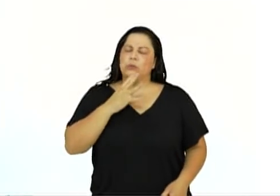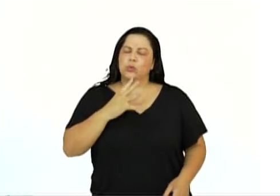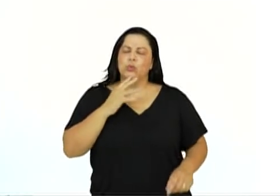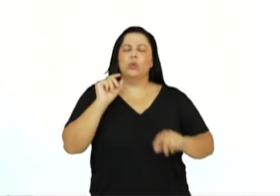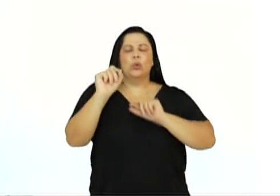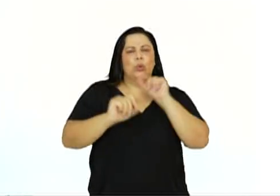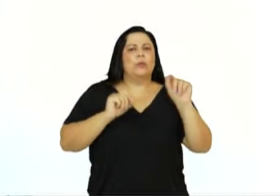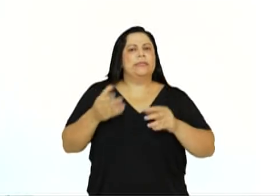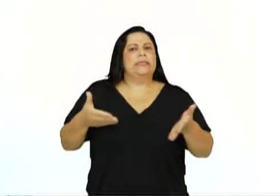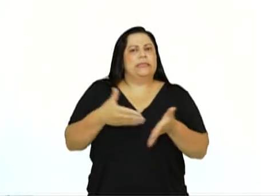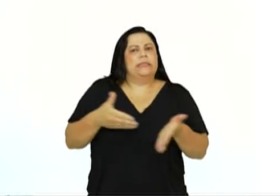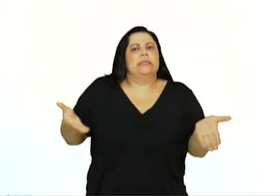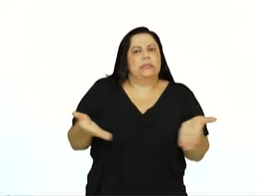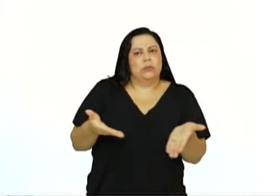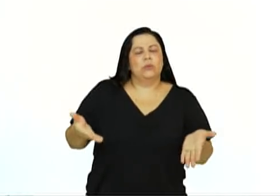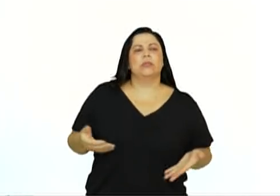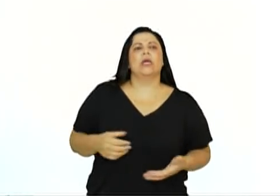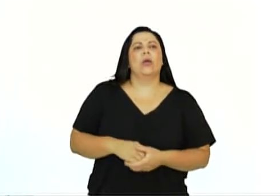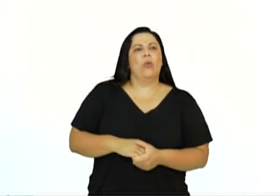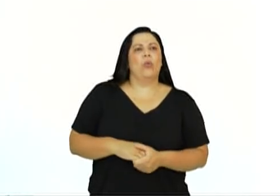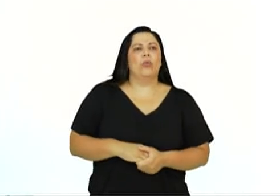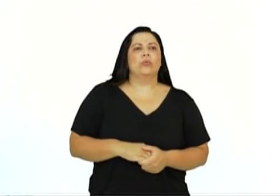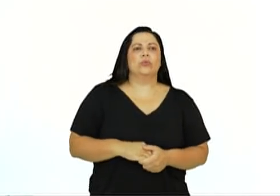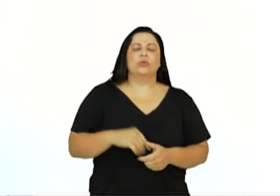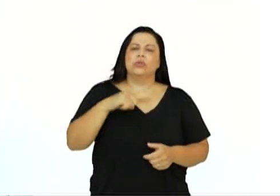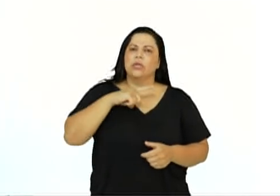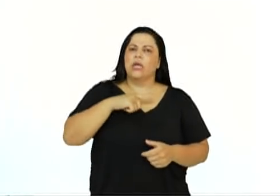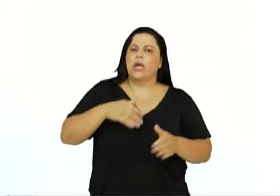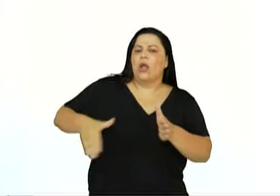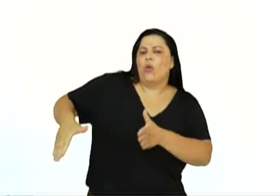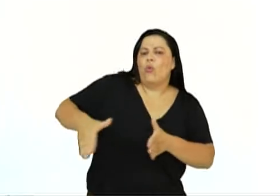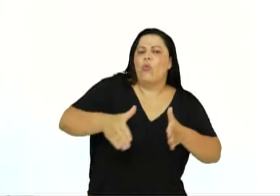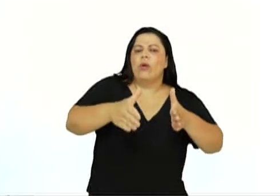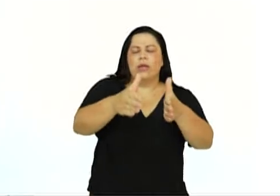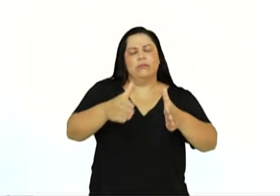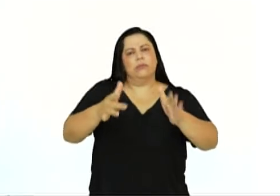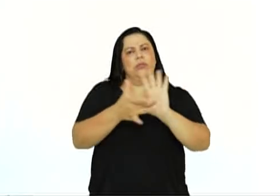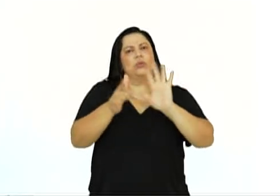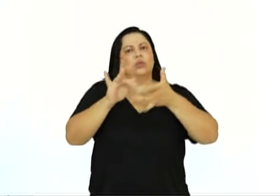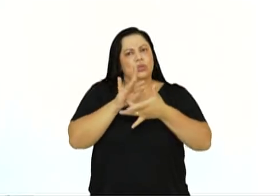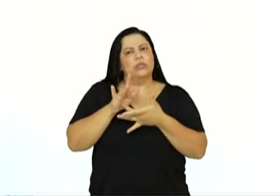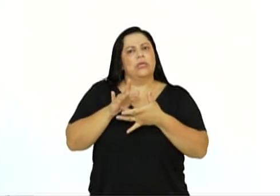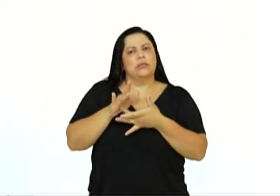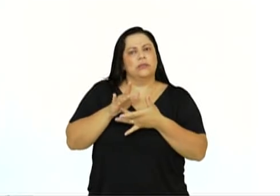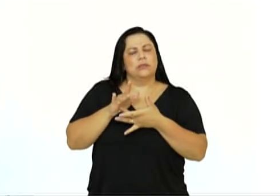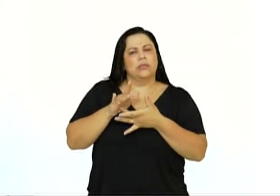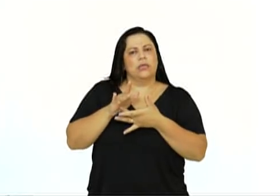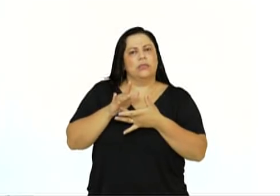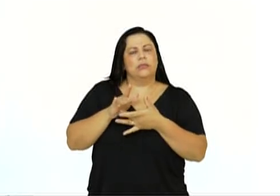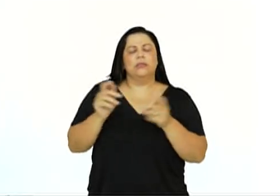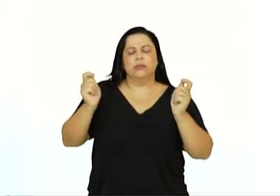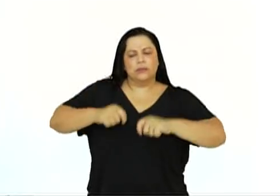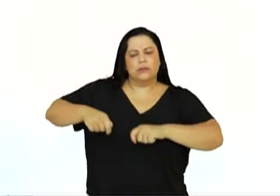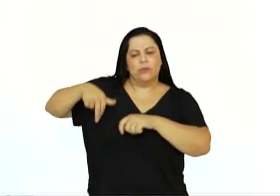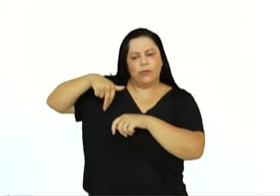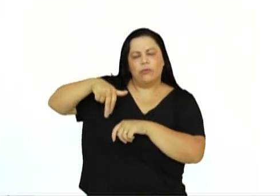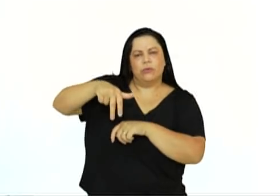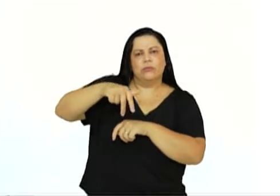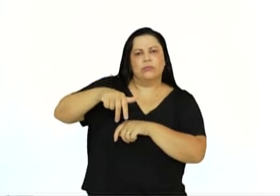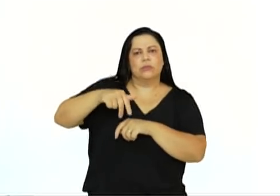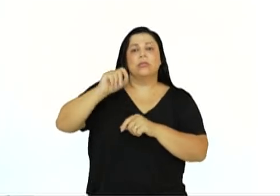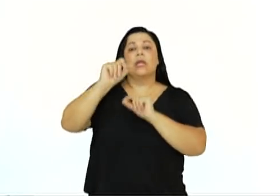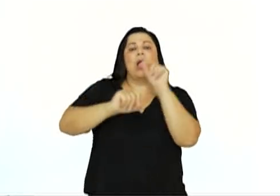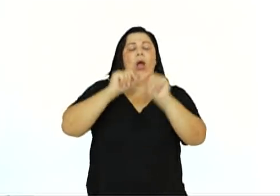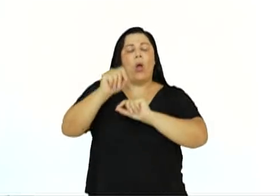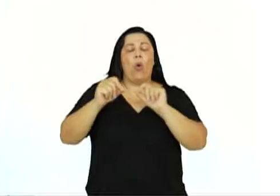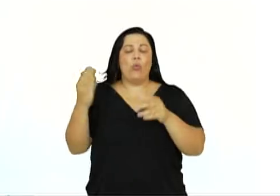conhecidas, a Via Crucis ou a Via Sacra, ela é o caminho que Jesus teria percorrido do pretório, onde ele foi julgado por